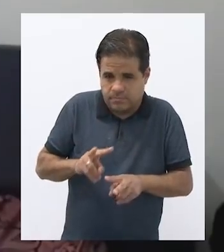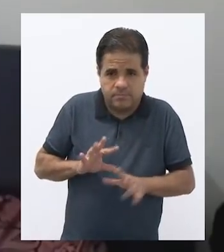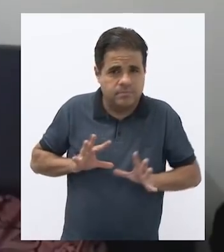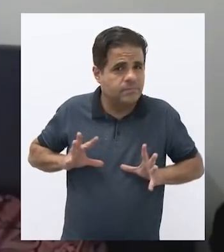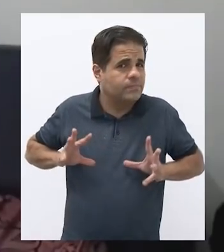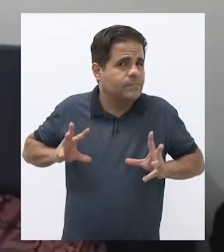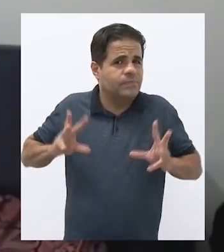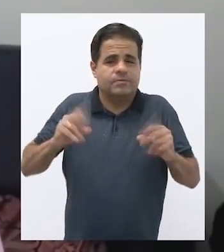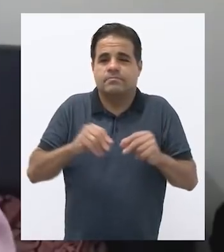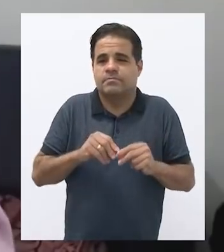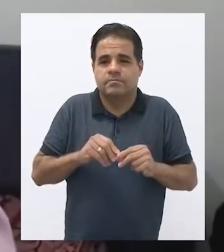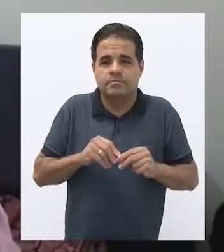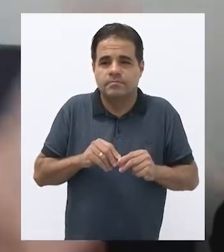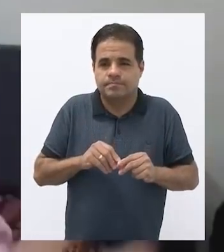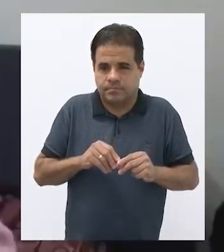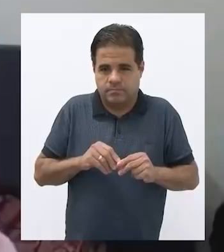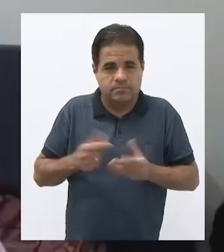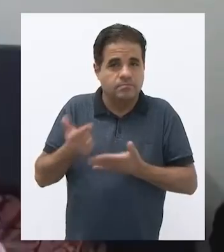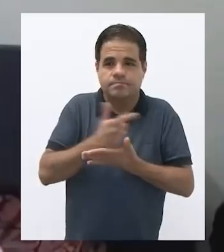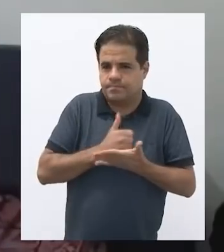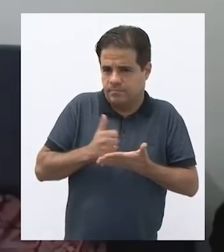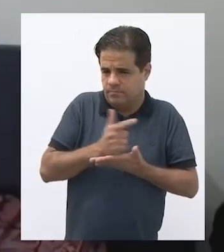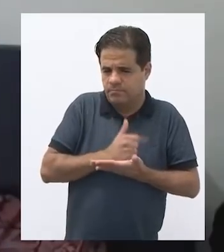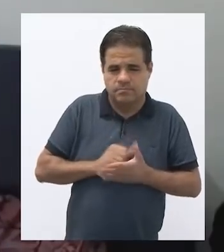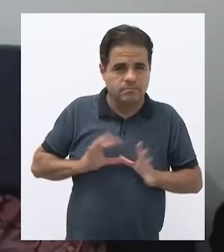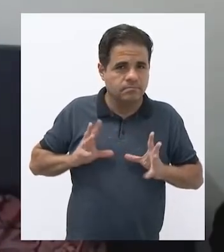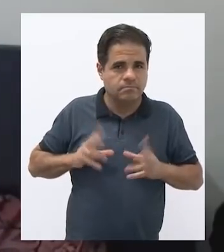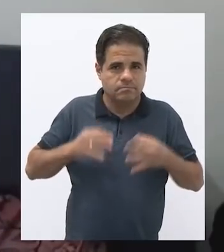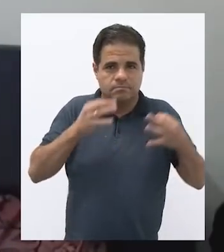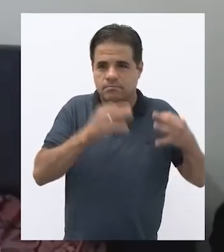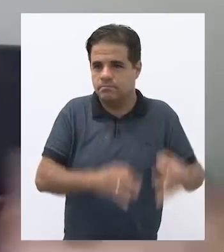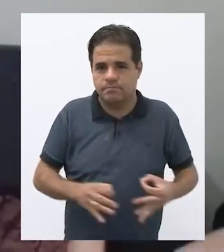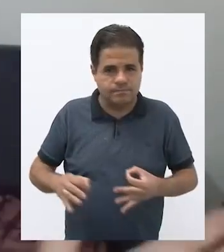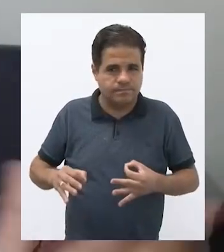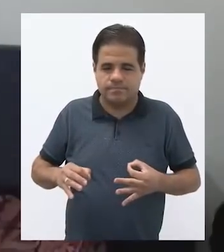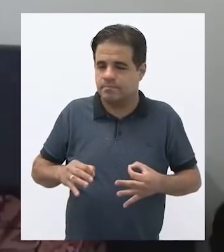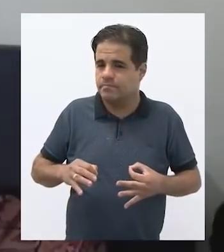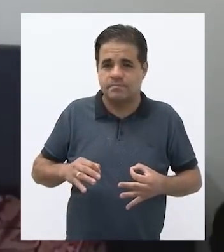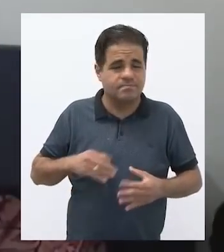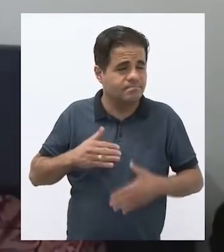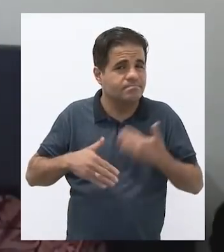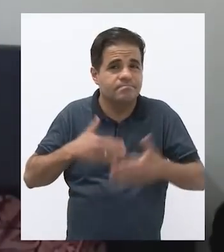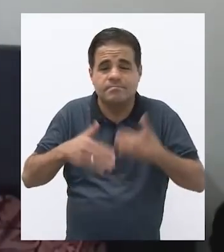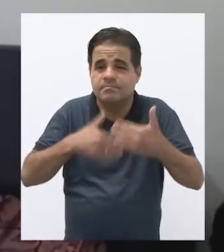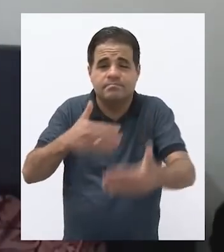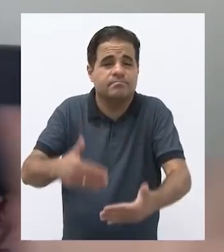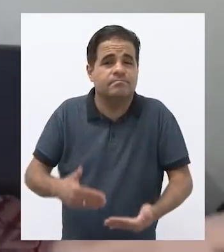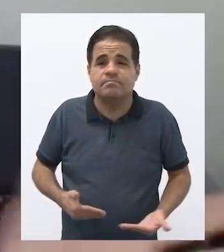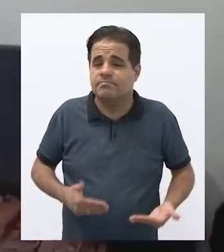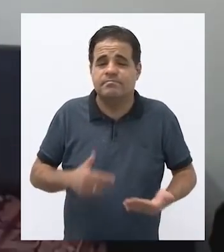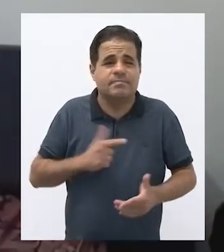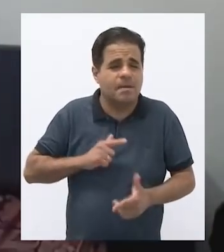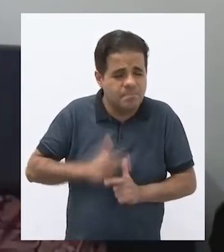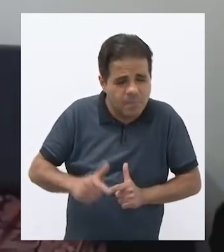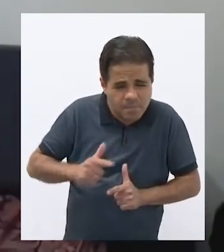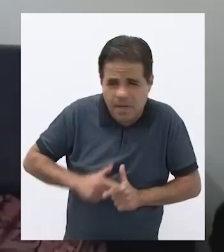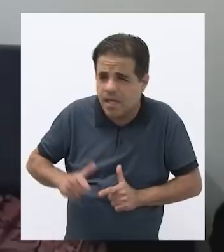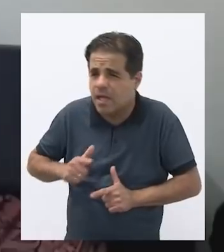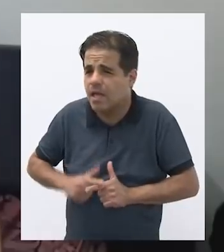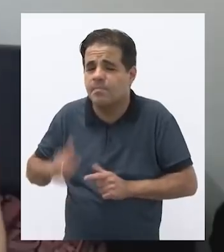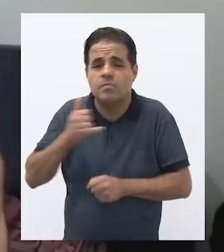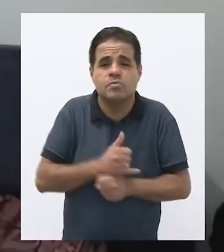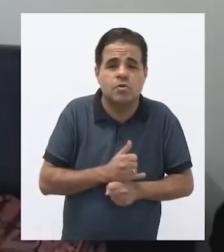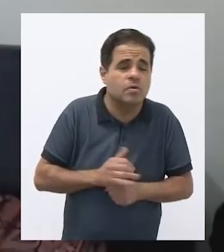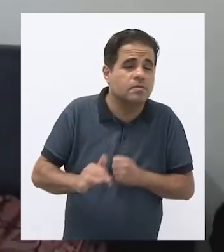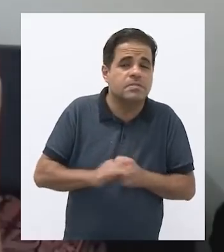tudo desenhado, tudo certinho, o negócio vai lá e degringola, dá problema, os donos